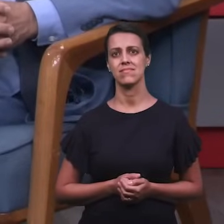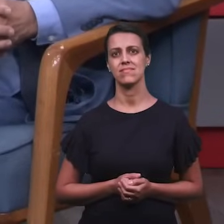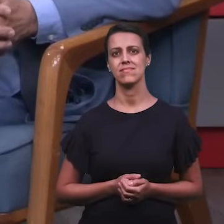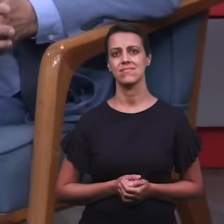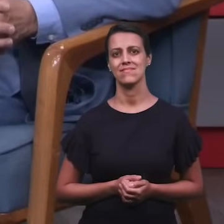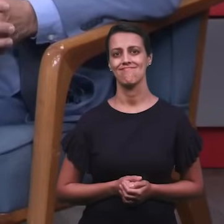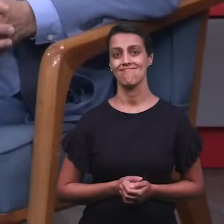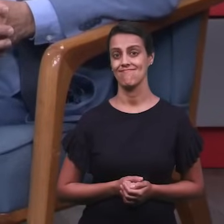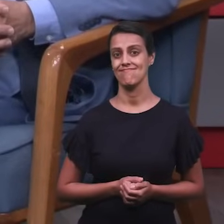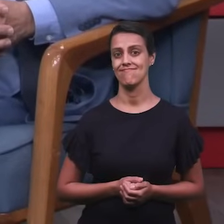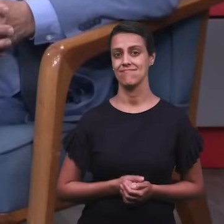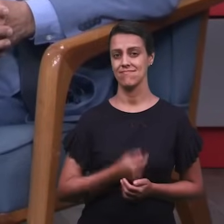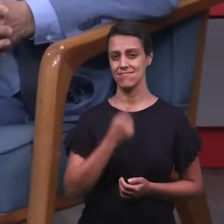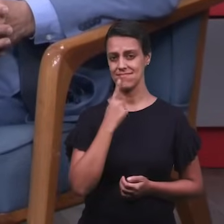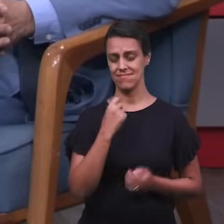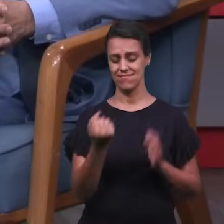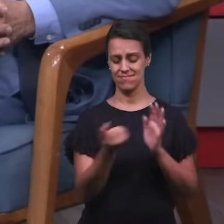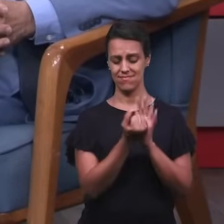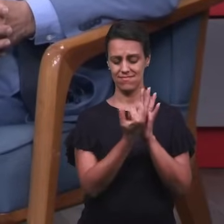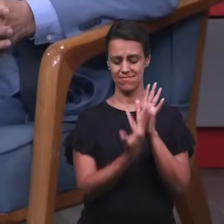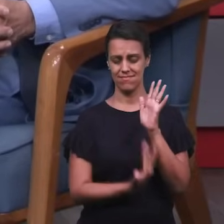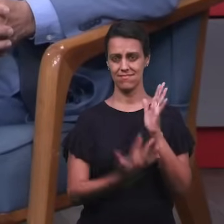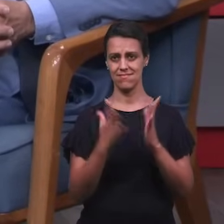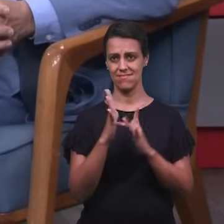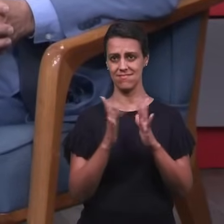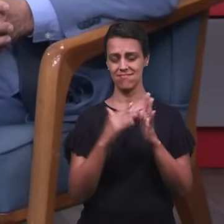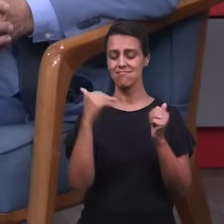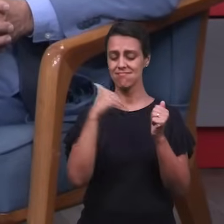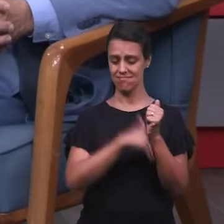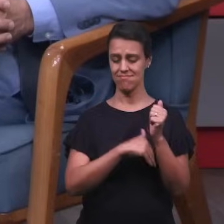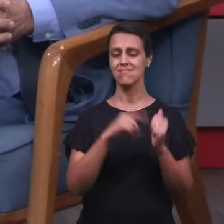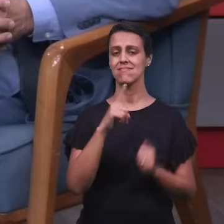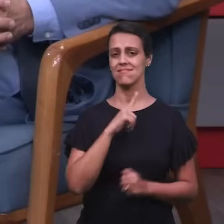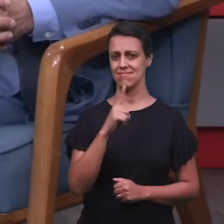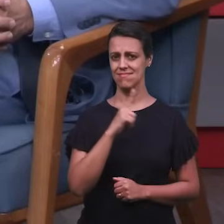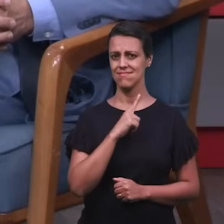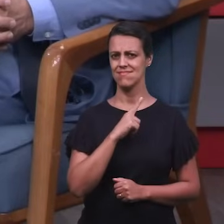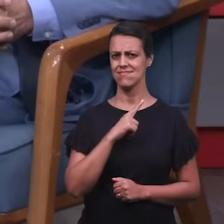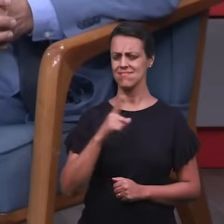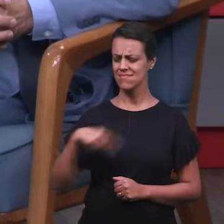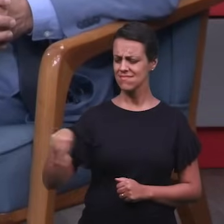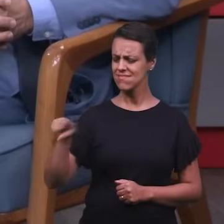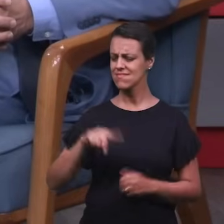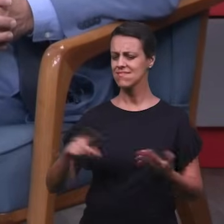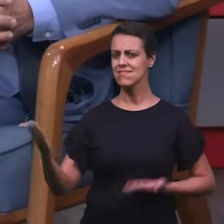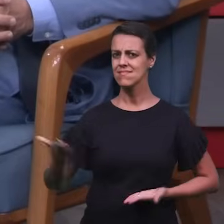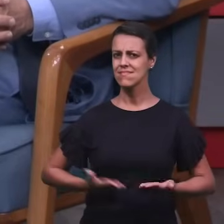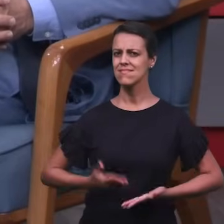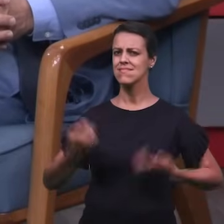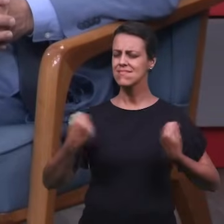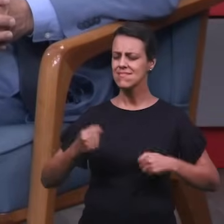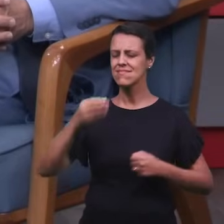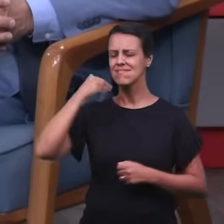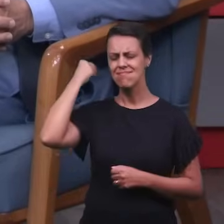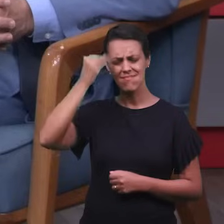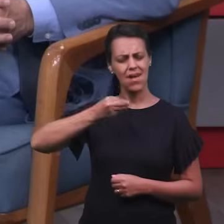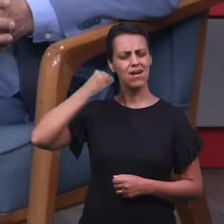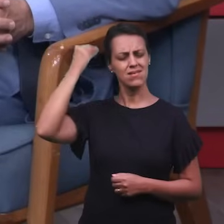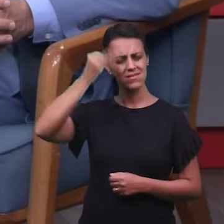o sangue de Jesus é um segredo. E a igreja precisa viver abundantemente essa